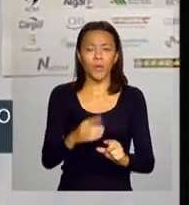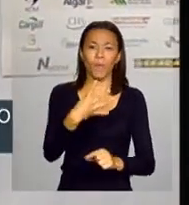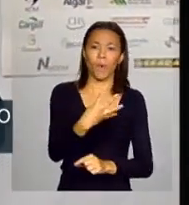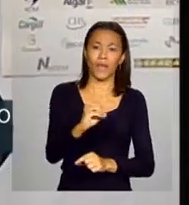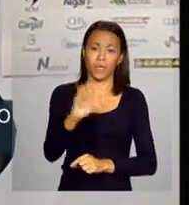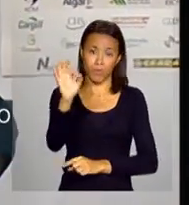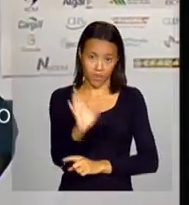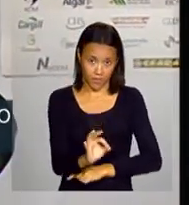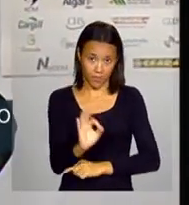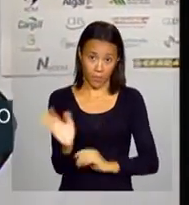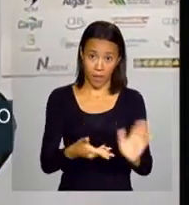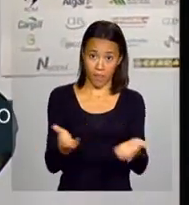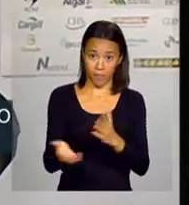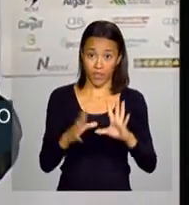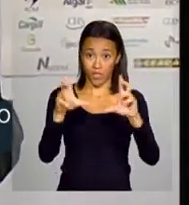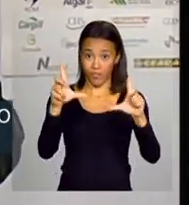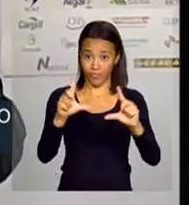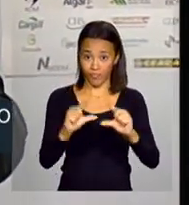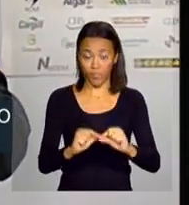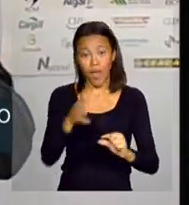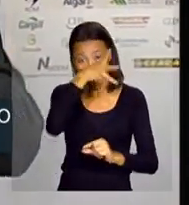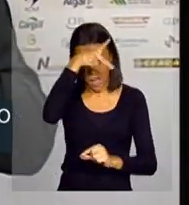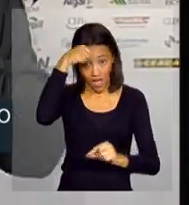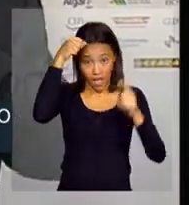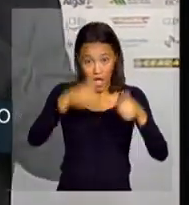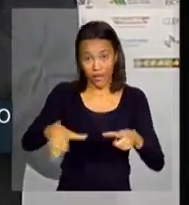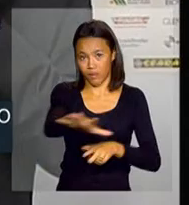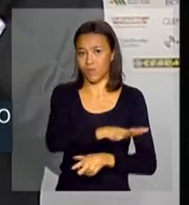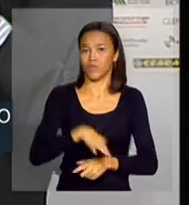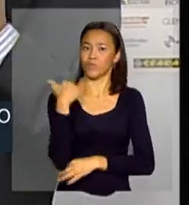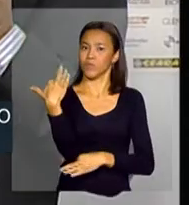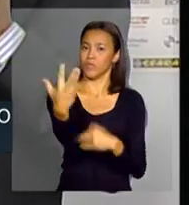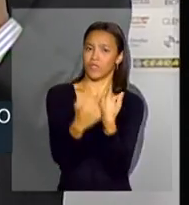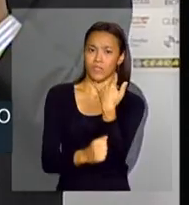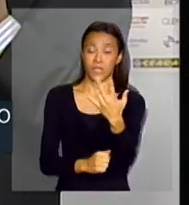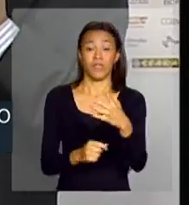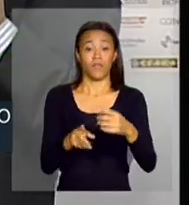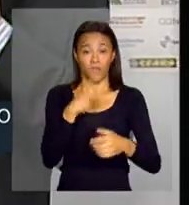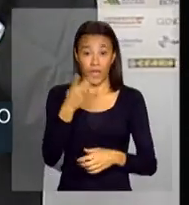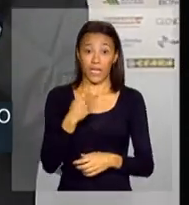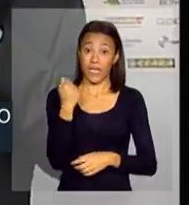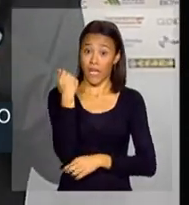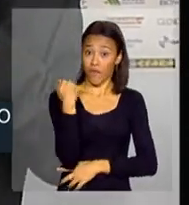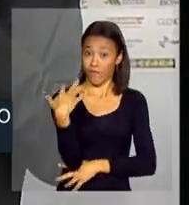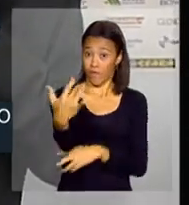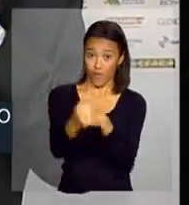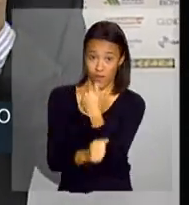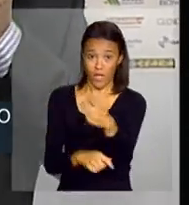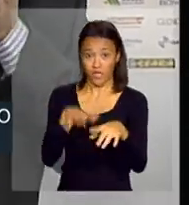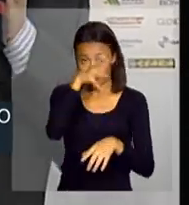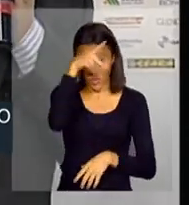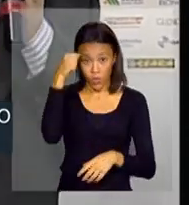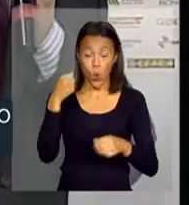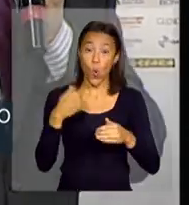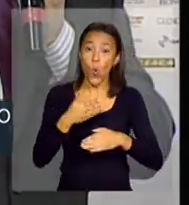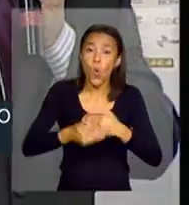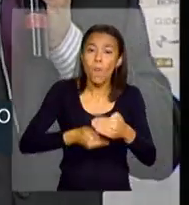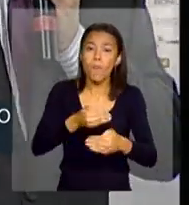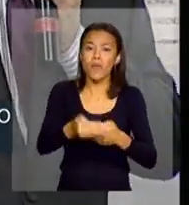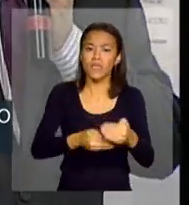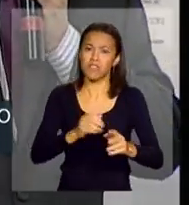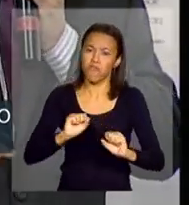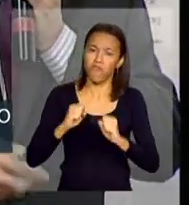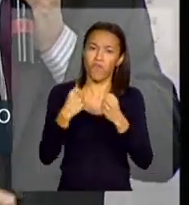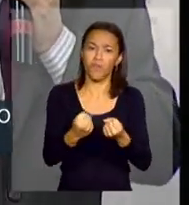número, 40%, é um número que, segundo os cientistas, faz com que a floresta amazônica comece a entrar em processo